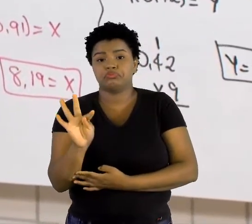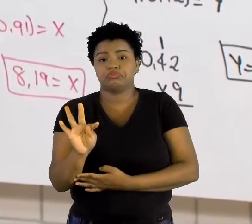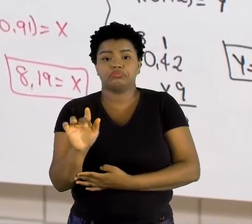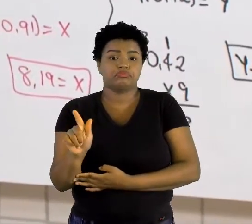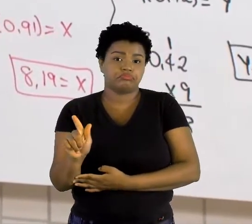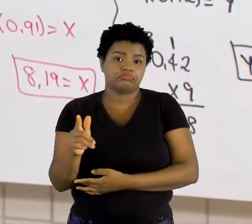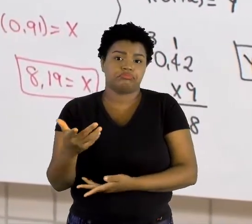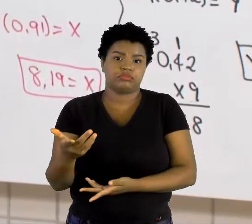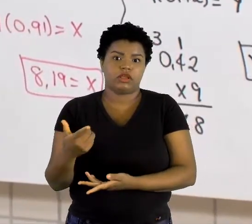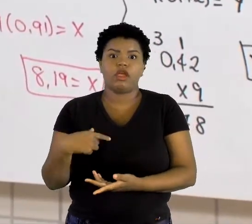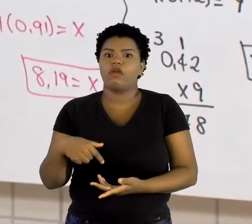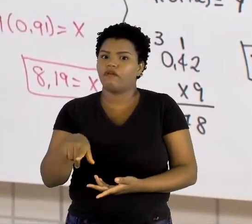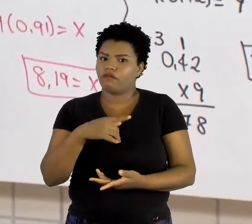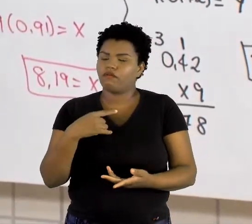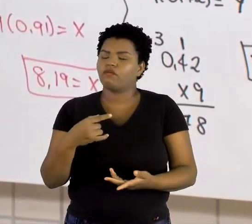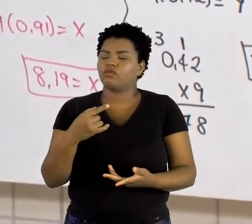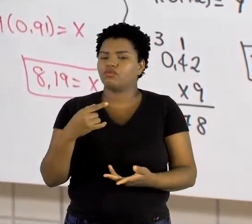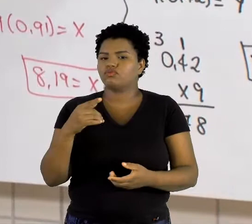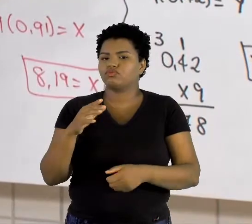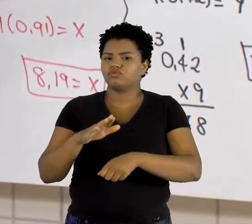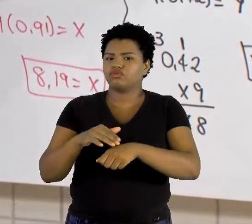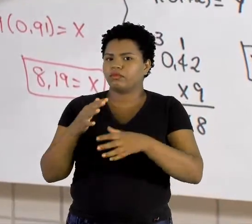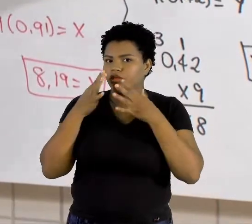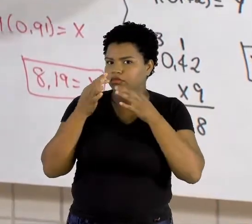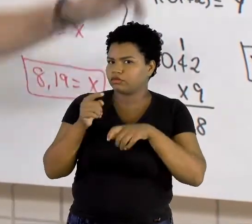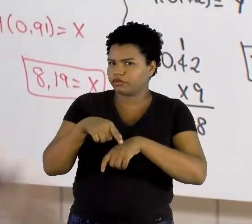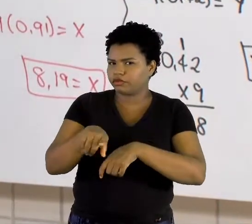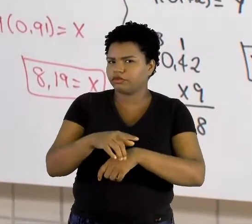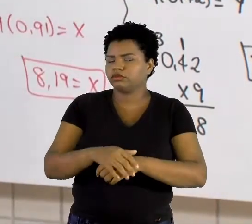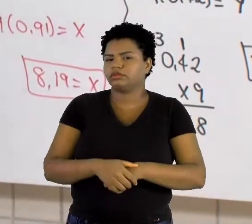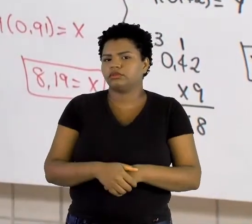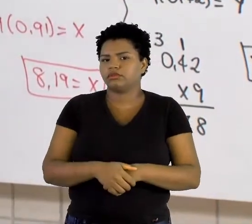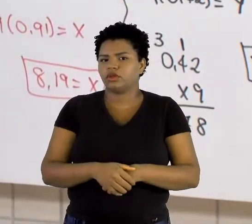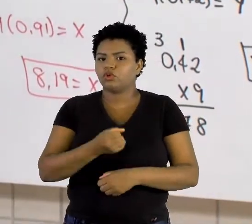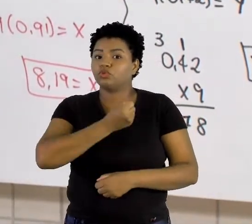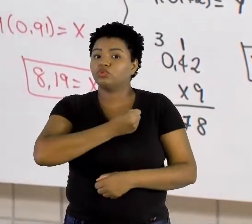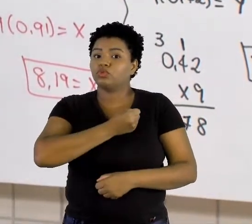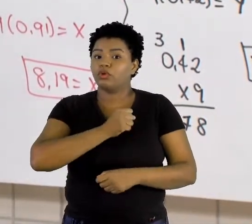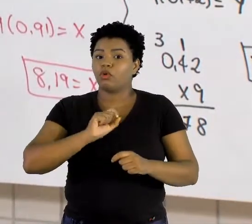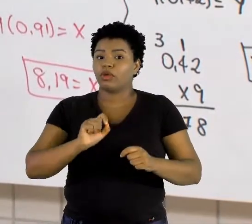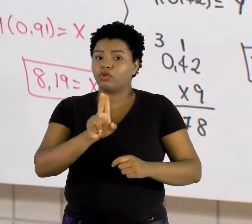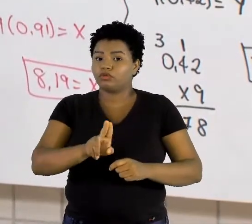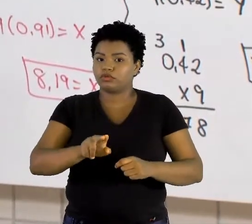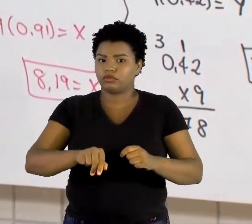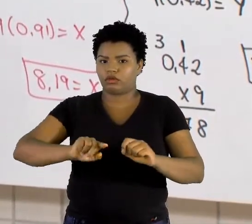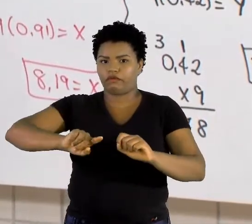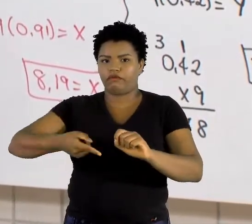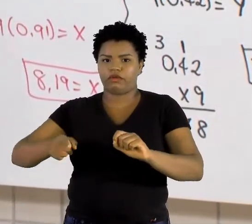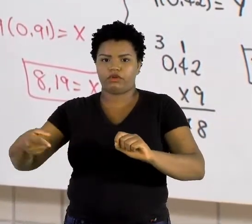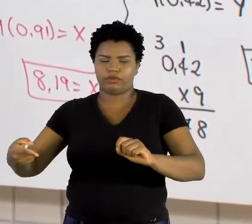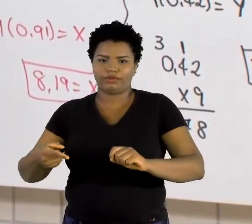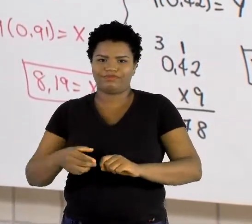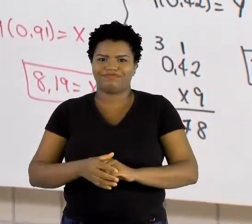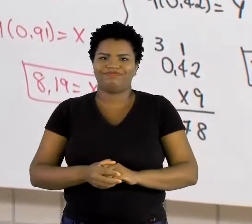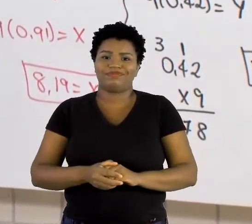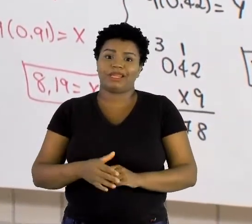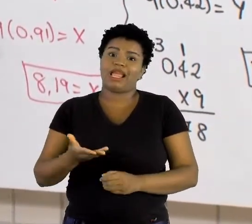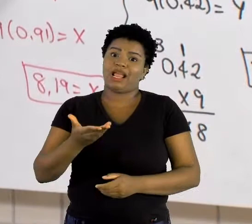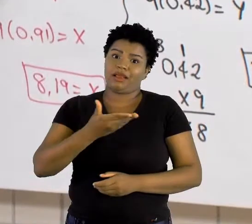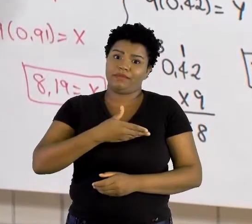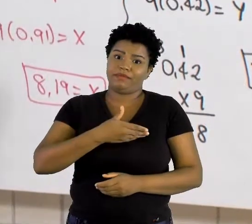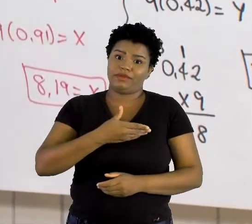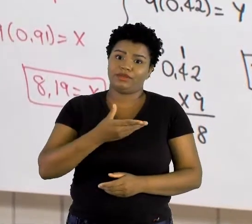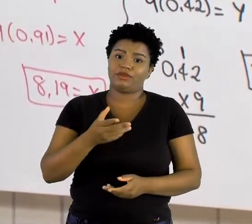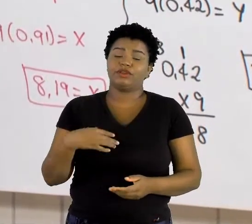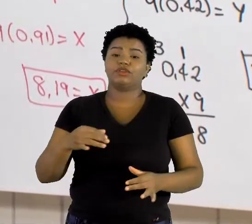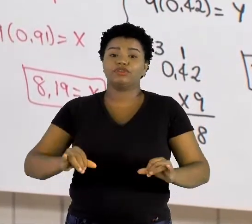Aqui eu vou chamar a atenção de vocês. Os números com vírgula, não é isso? Aquele coleguinha que sofre de virgulite vai